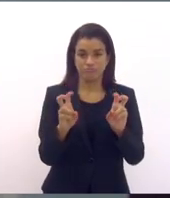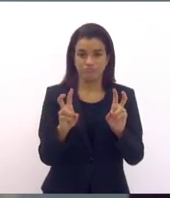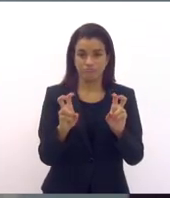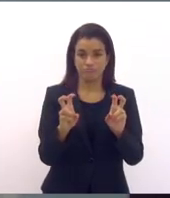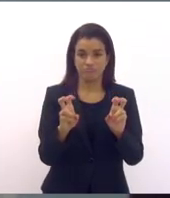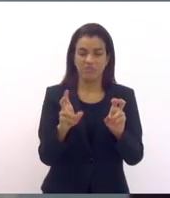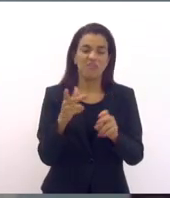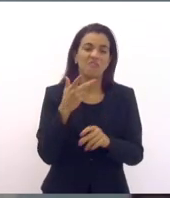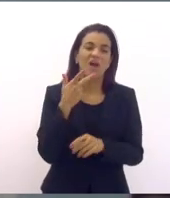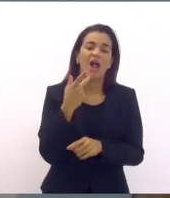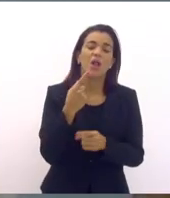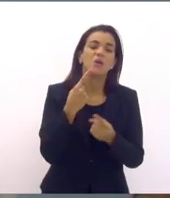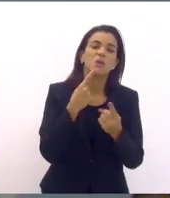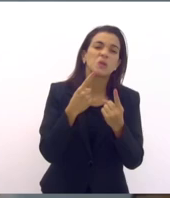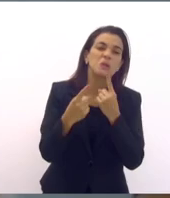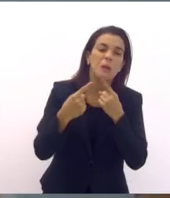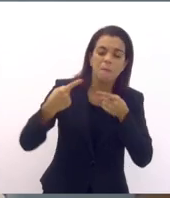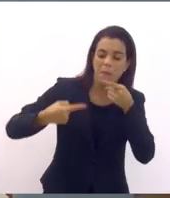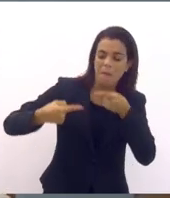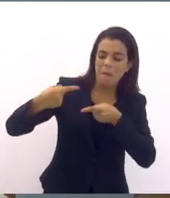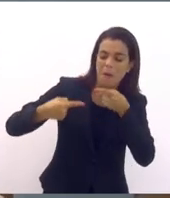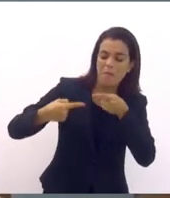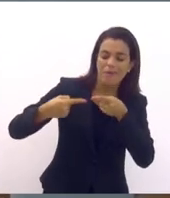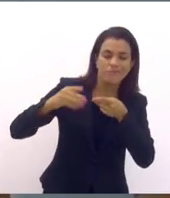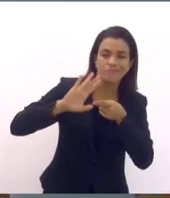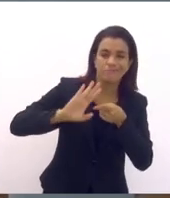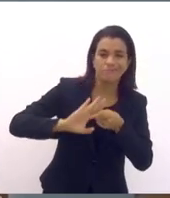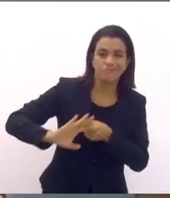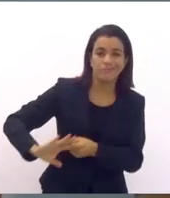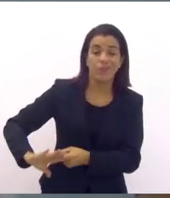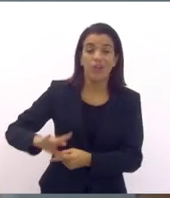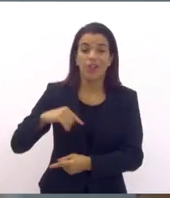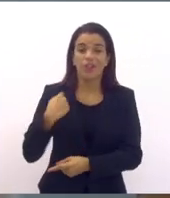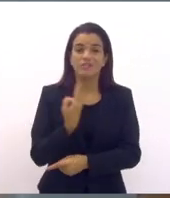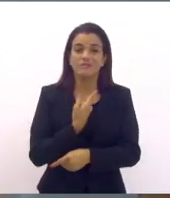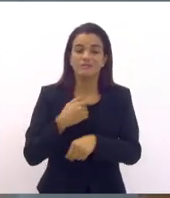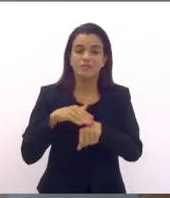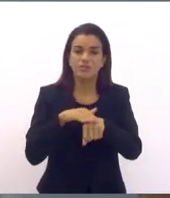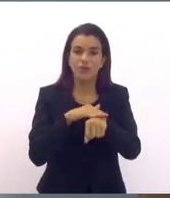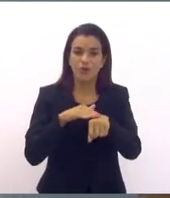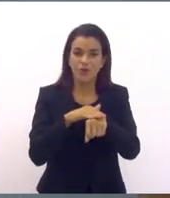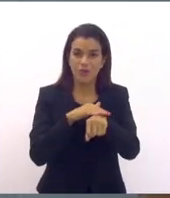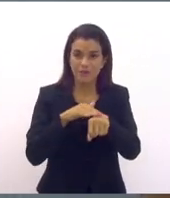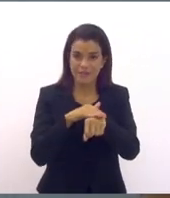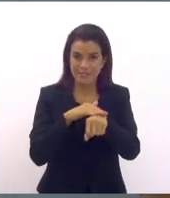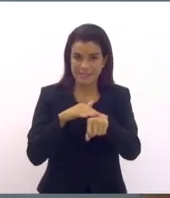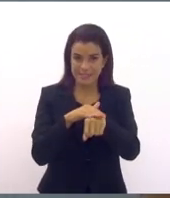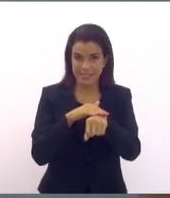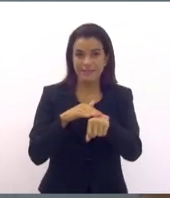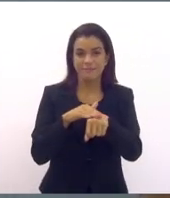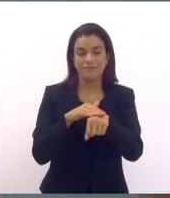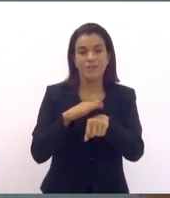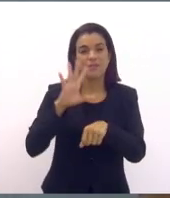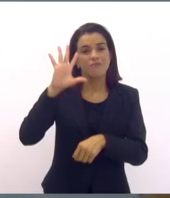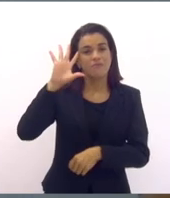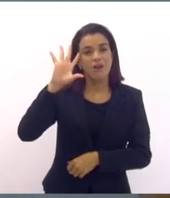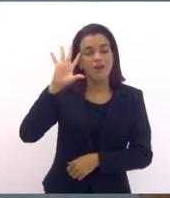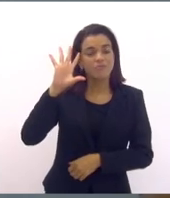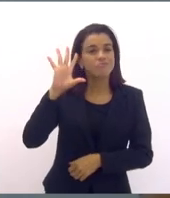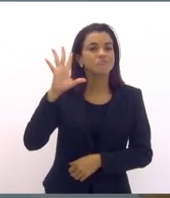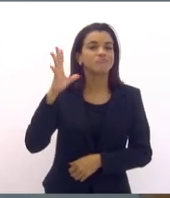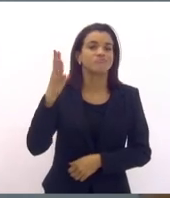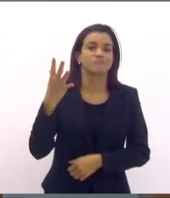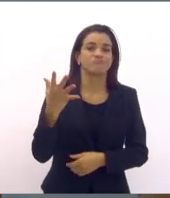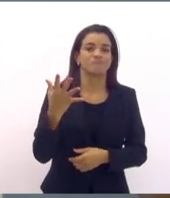eu nem digo debater não gosto desse nome nós iremos conversar E chegaremos ao mesmo Ponto que chegamos na